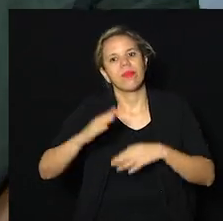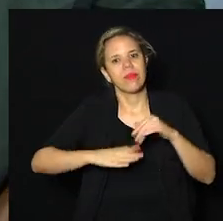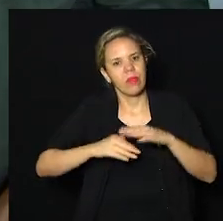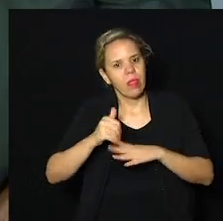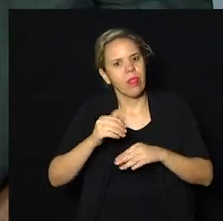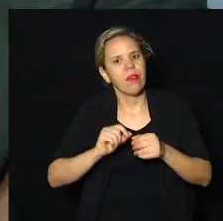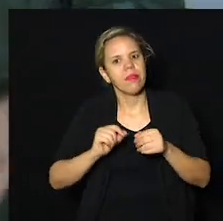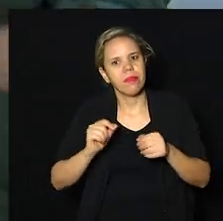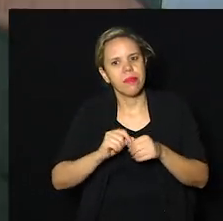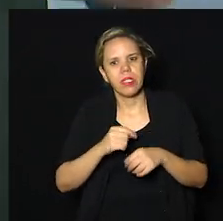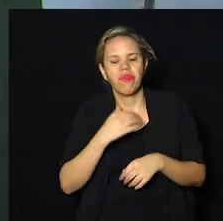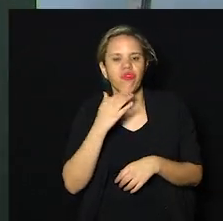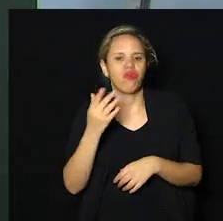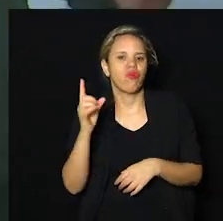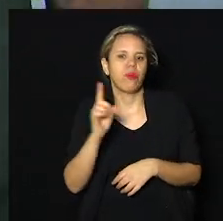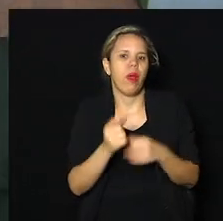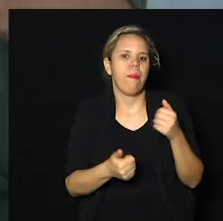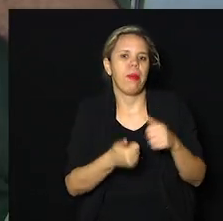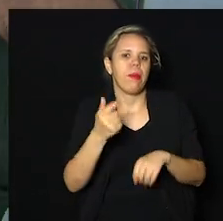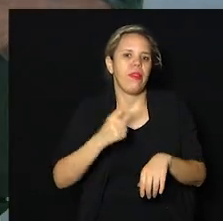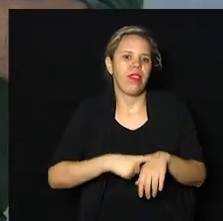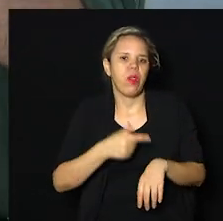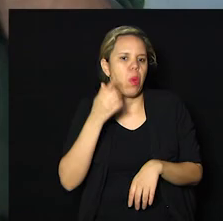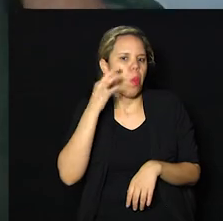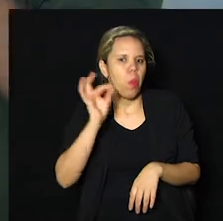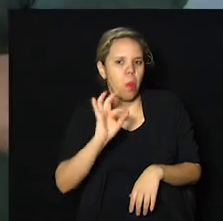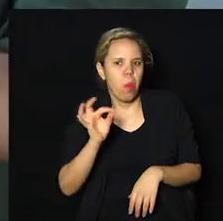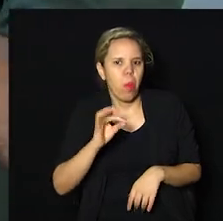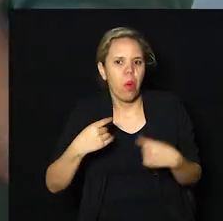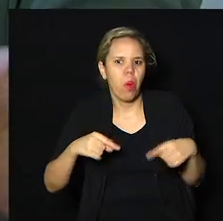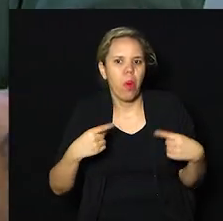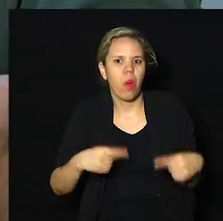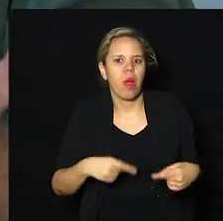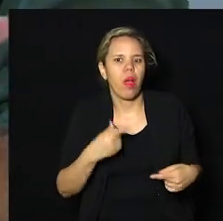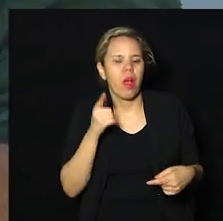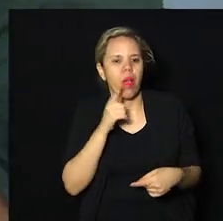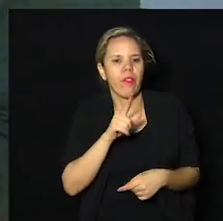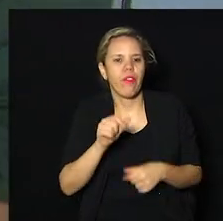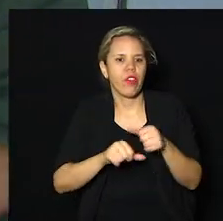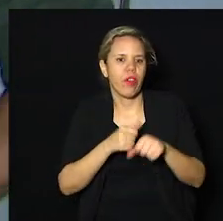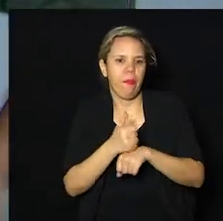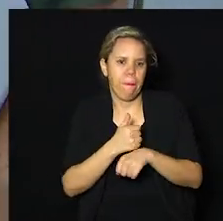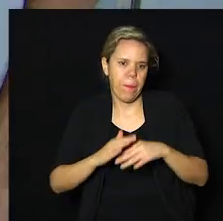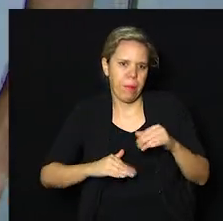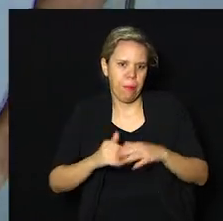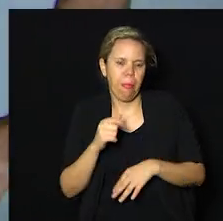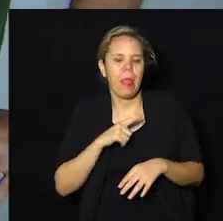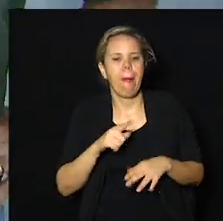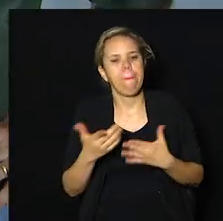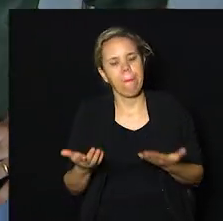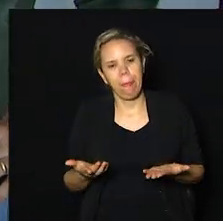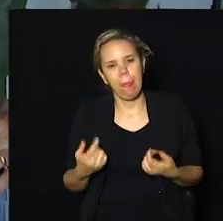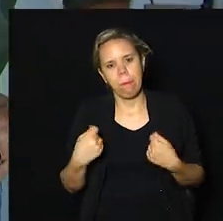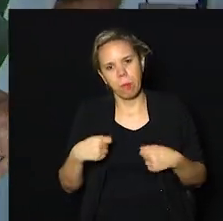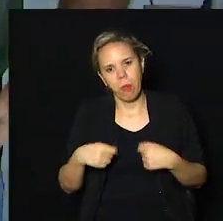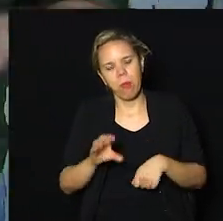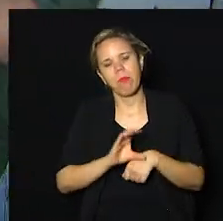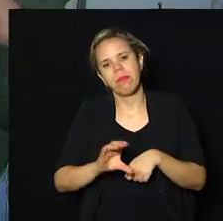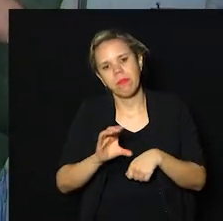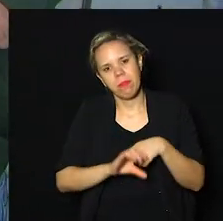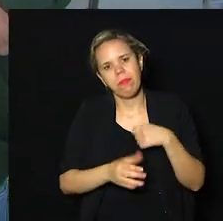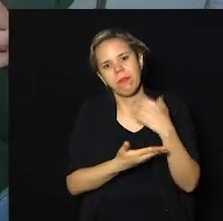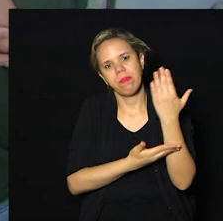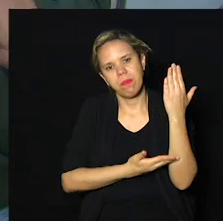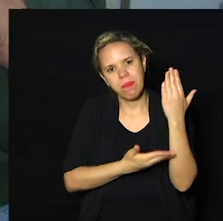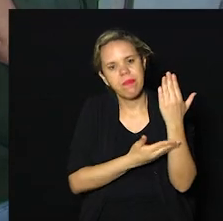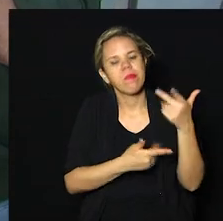de paraquedas. Não, né? O cara não entende nada de música, não entende nada de instrumento, vou virar e tem um uma luthier. Certa habilidade manual, né? Precisa fazer curso de marcenaria,